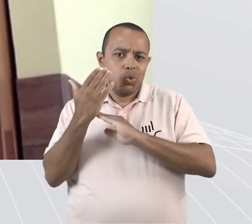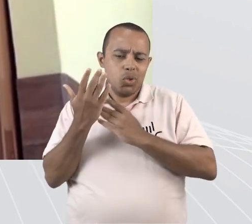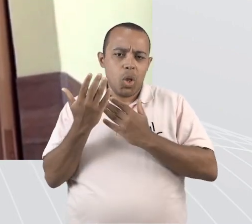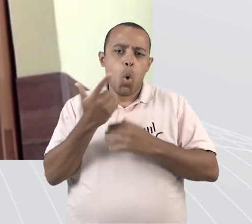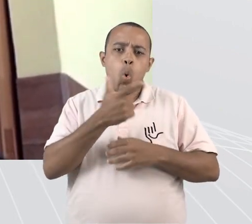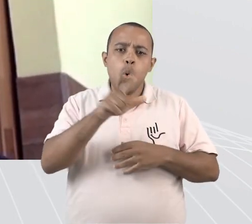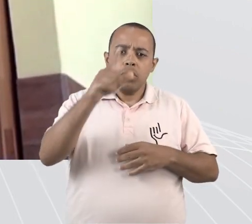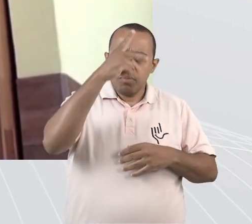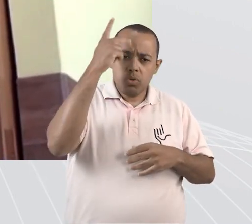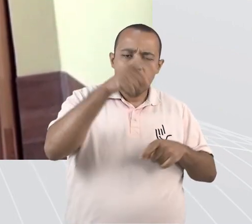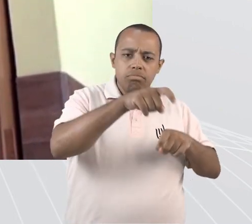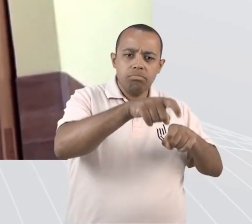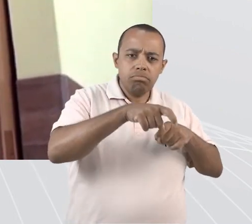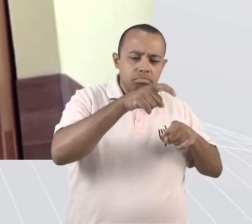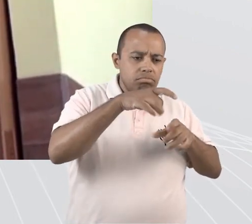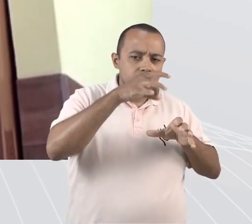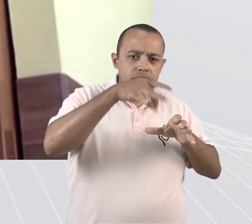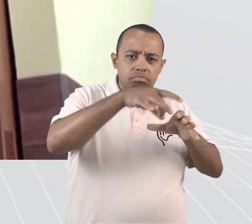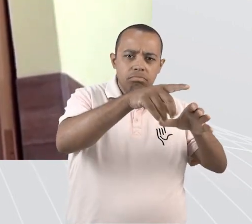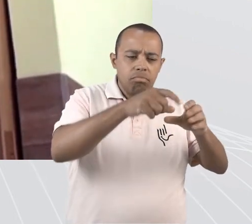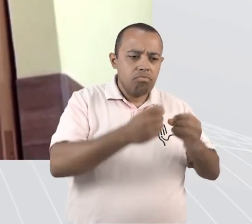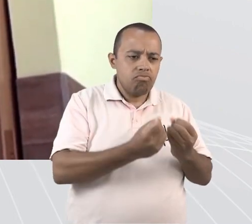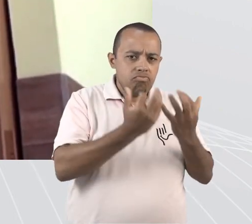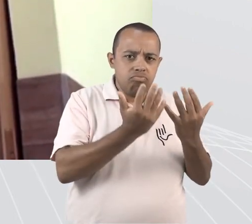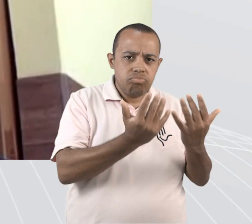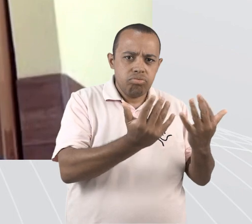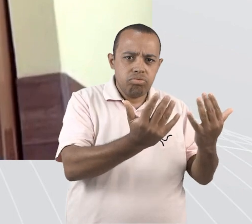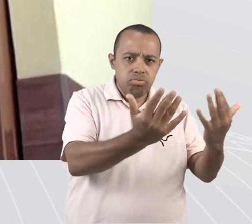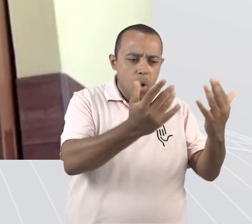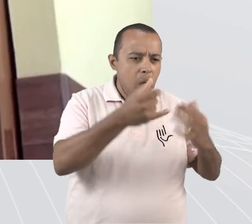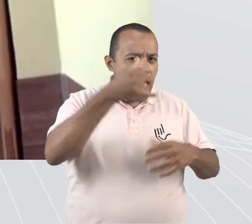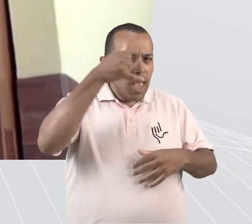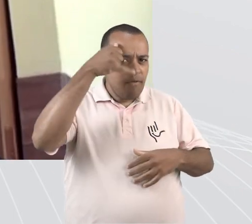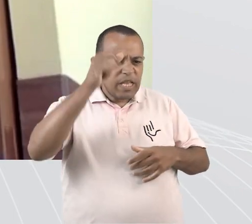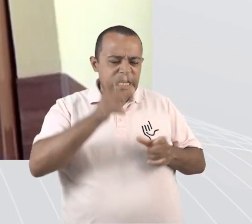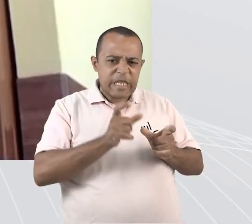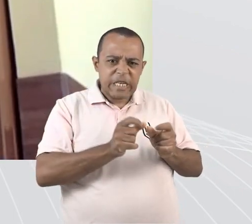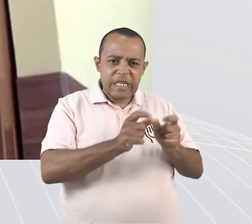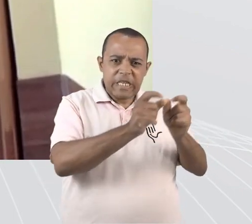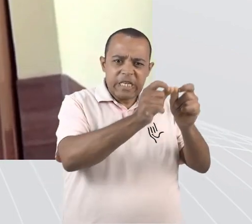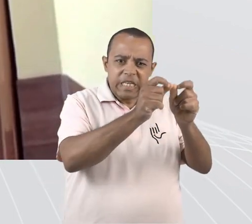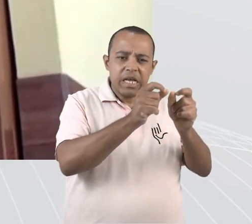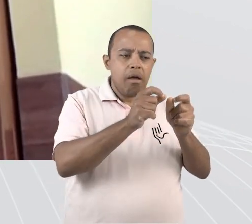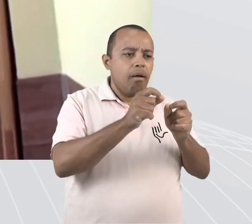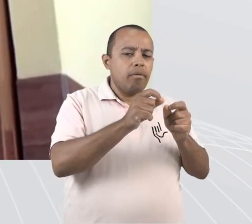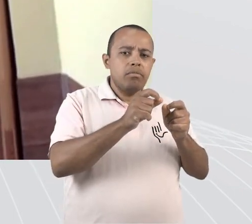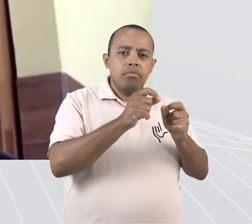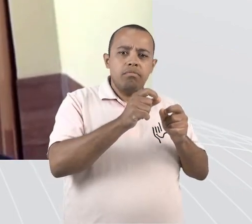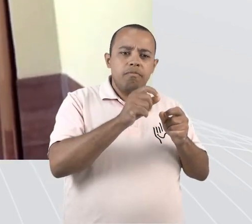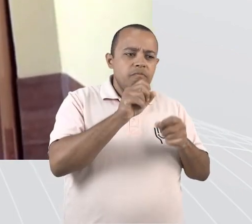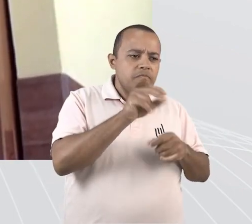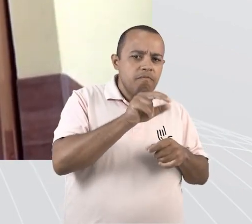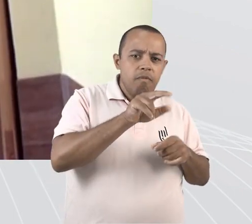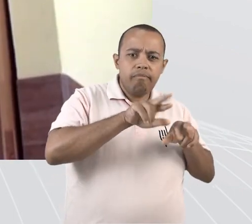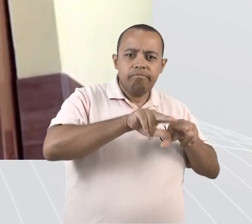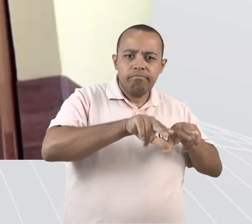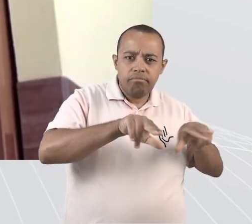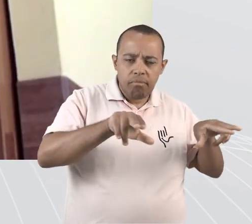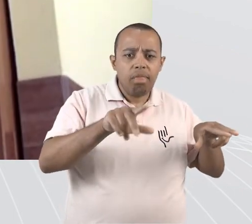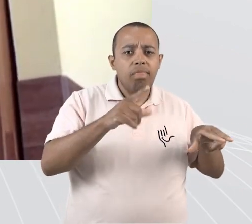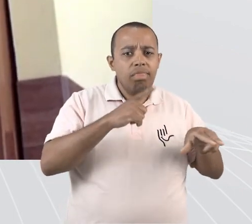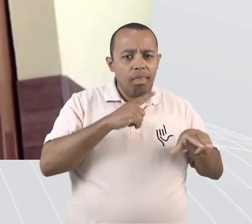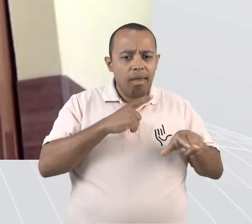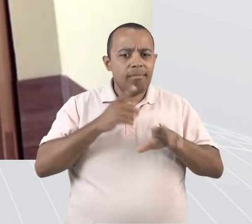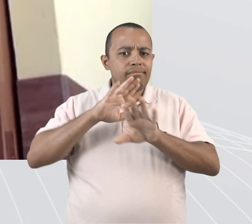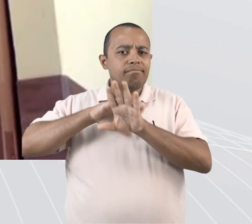agropecuárias ali, usar transgênico, né, fazer um tipo de controle de pragas, eles não sabem que tem biologia evolutiva por trás. Na verdade, biologia evolutiva